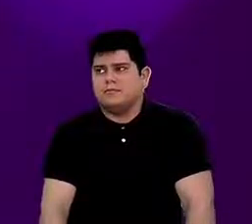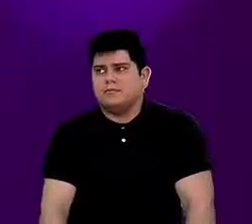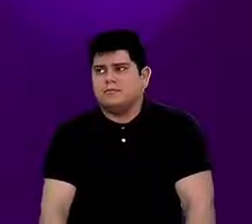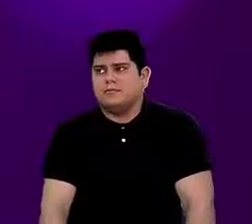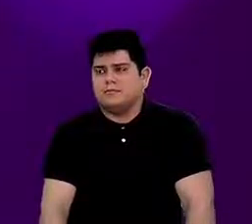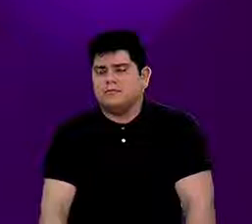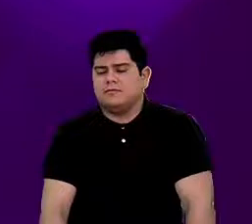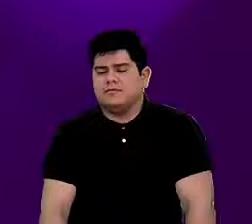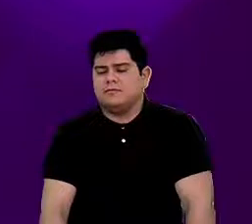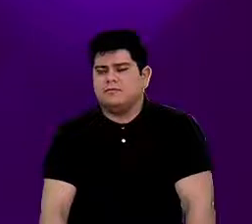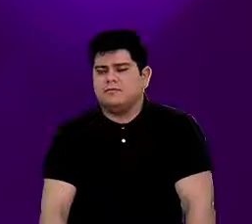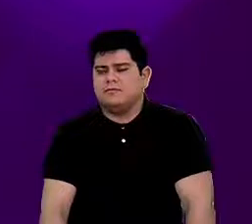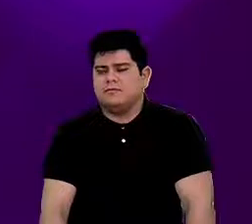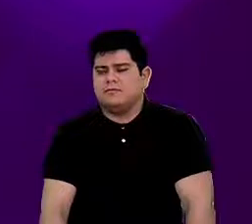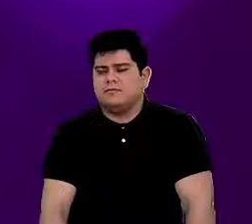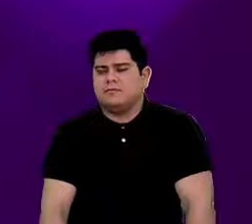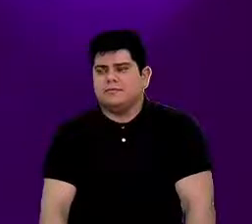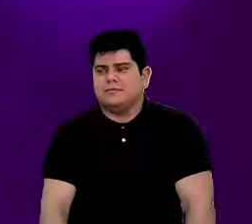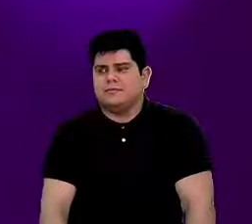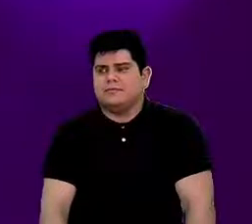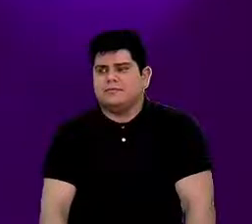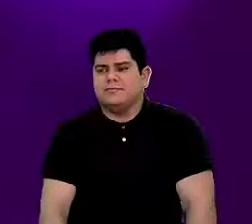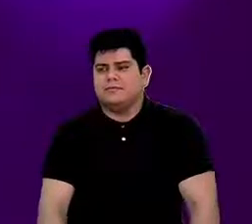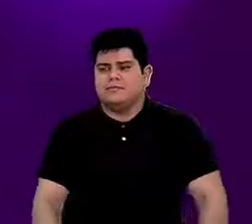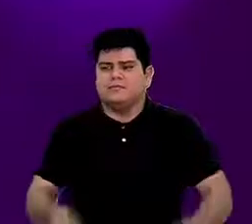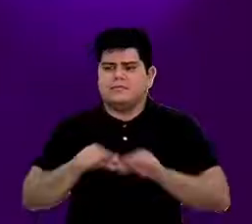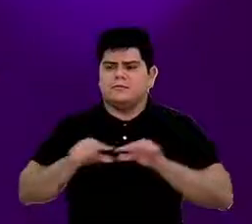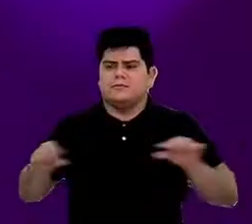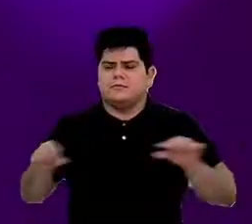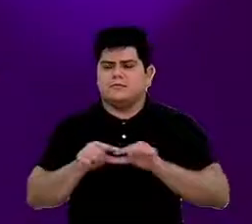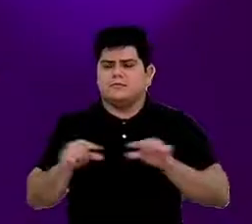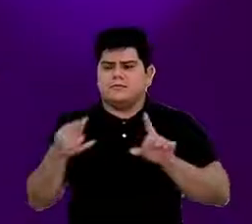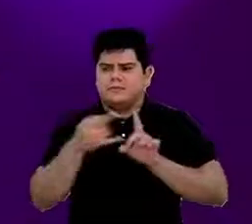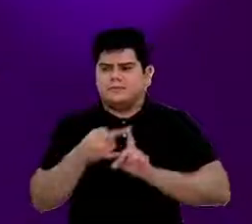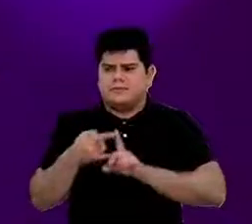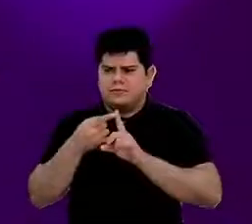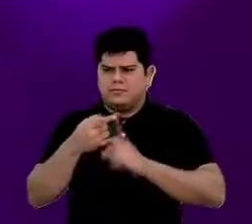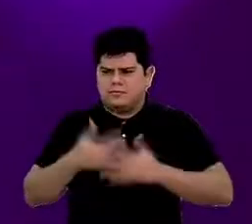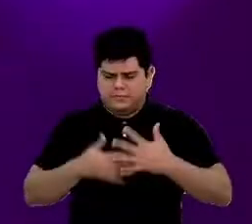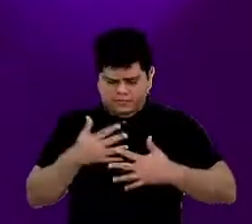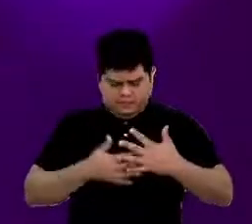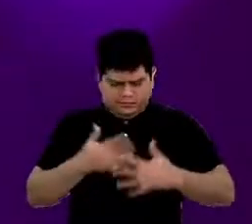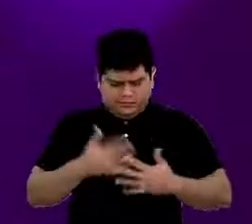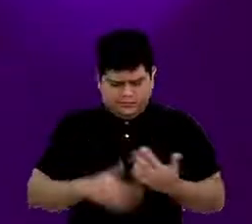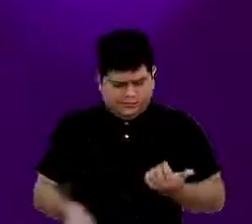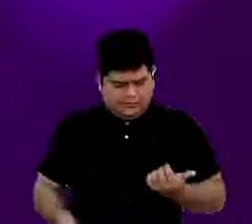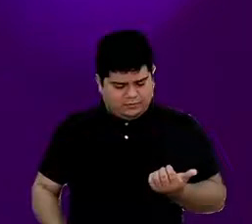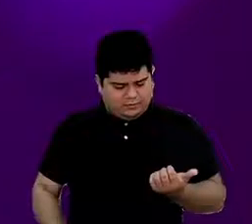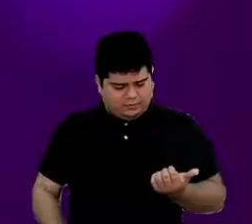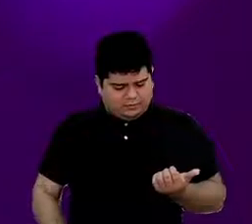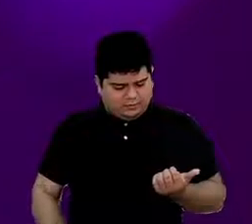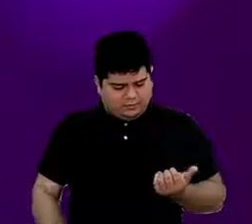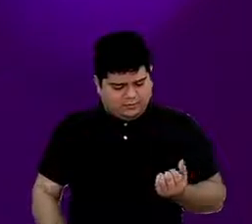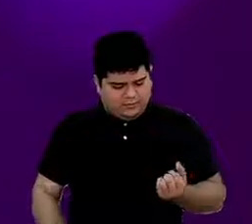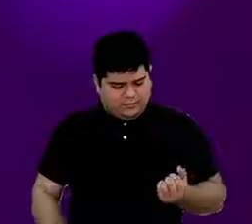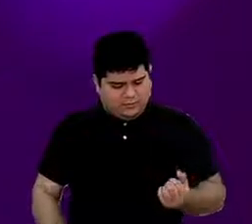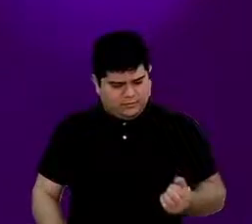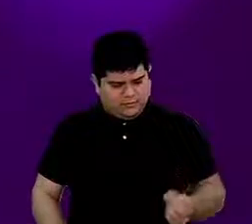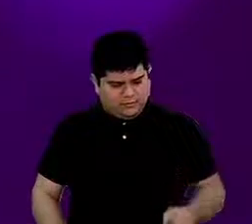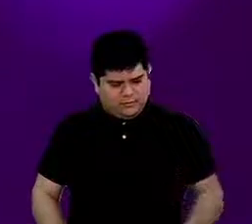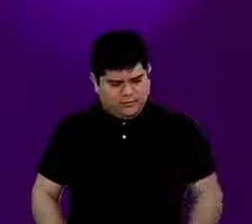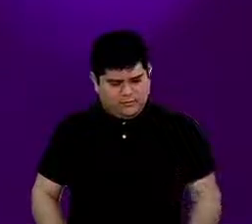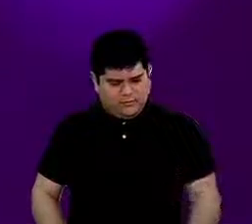Eu sei, mas a barra de ferramentas do Zoom está me atrapalhando aqui para fazer isso. Eu vou tentar fazer de outra forma.